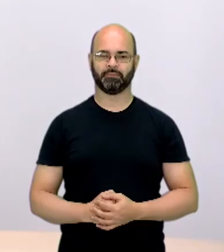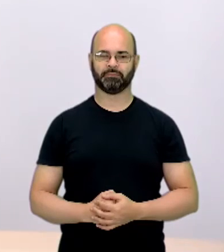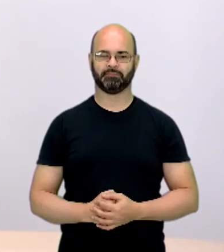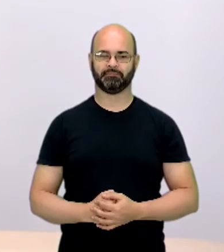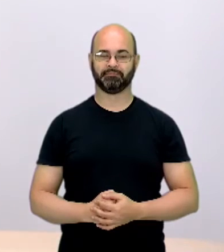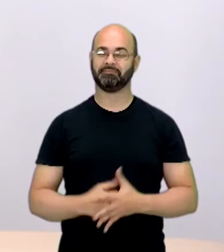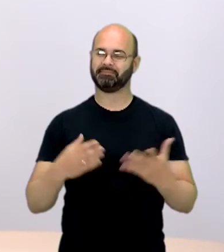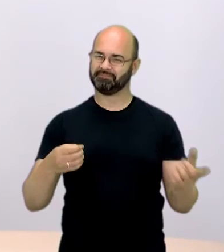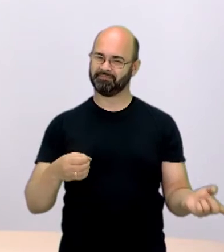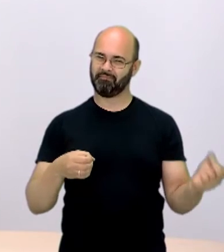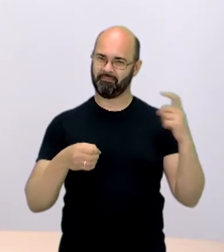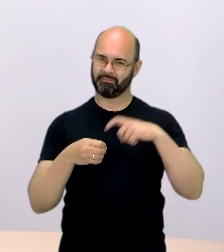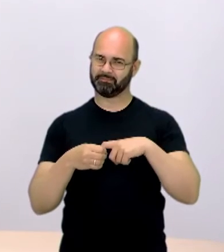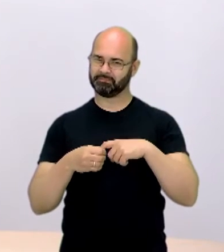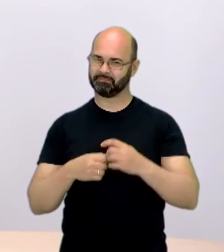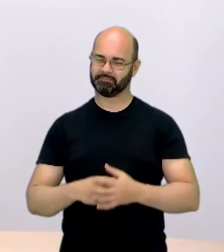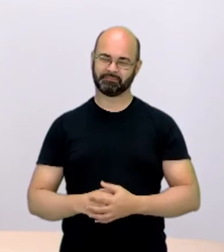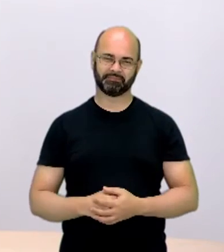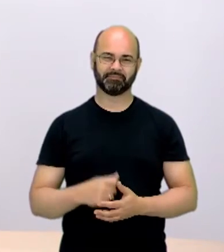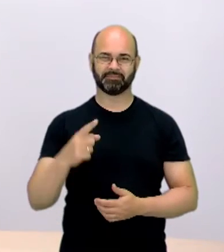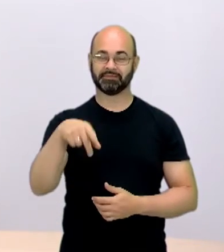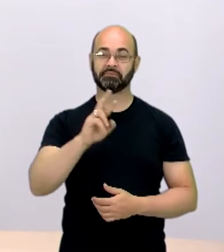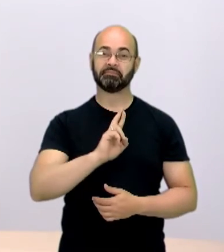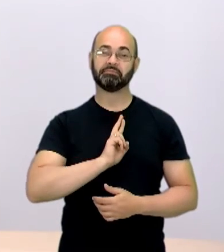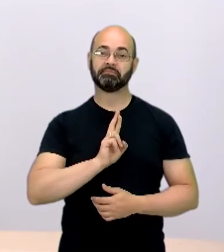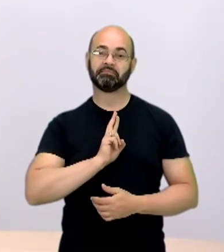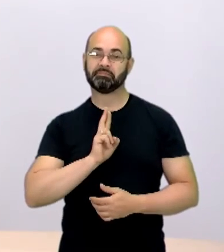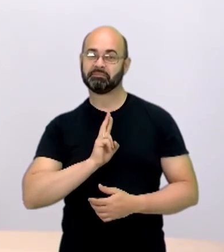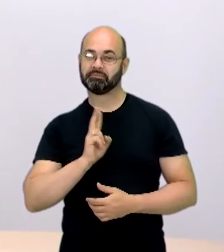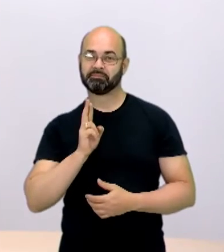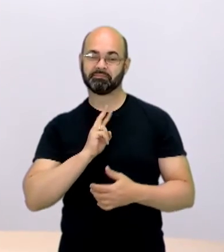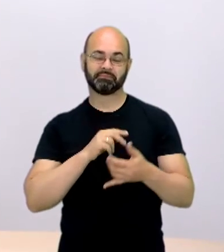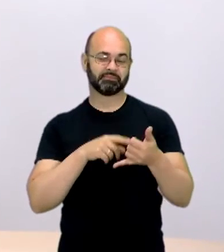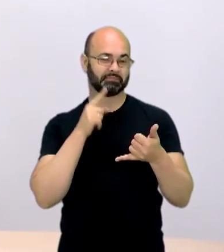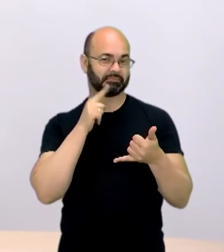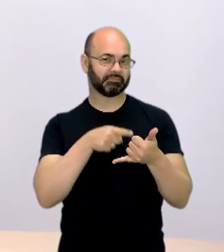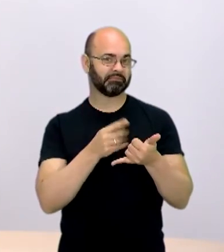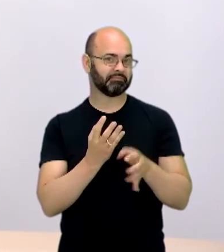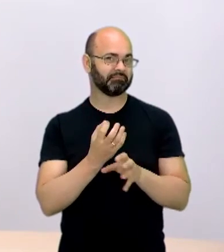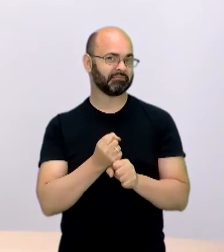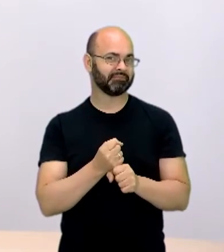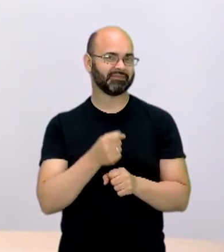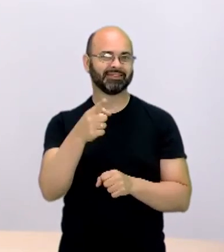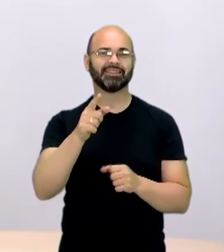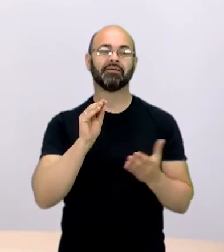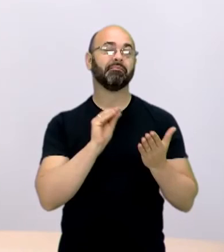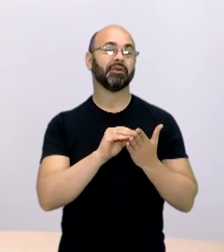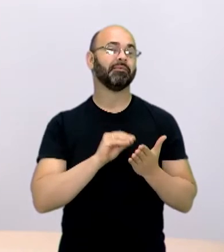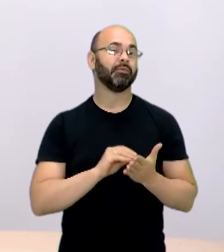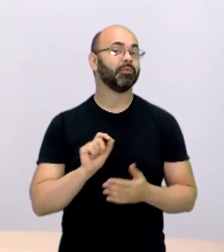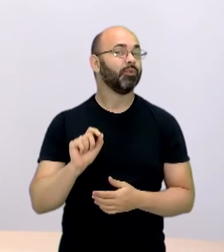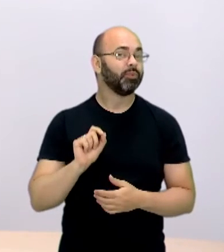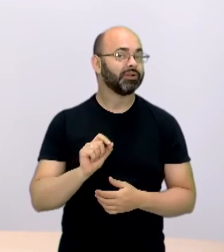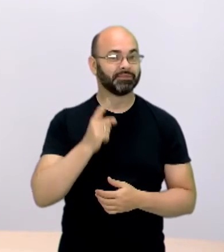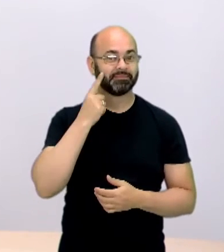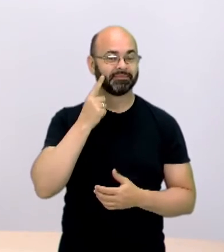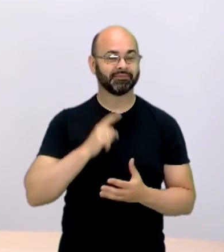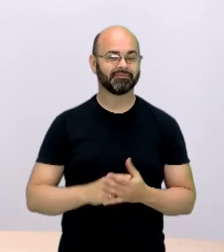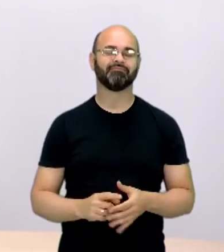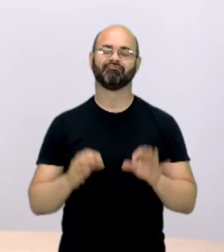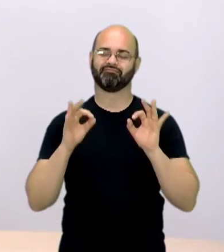And we are back here with your answers. Estamos de volta aqui com as respostas de vocês. Vamos ver o que vocês marcaram? Então, apareceu que